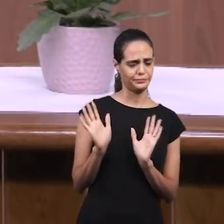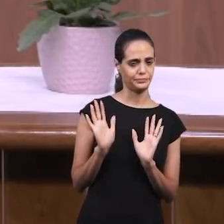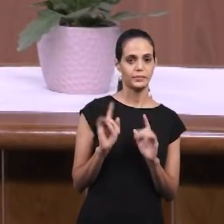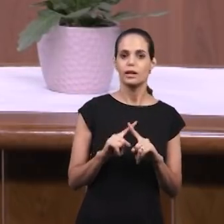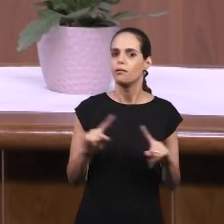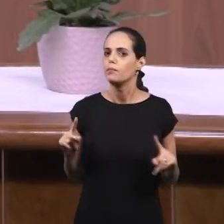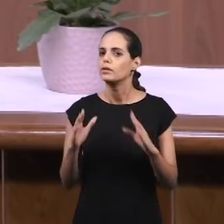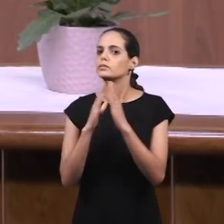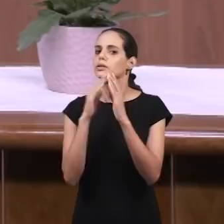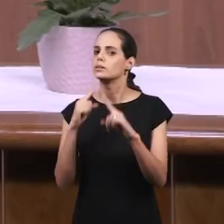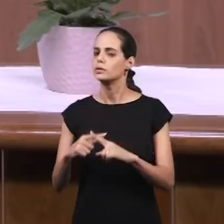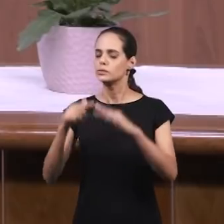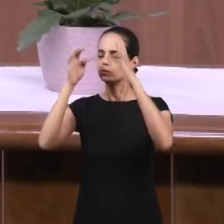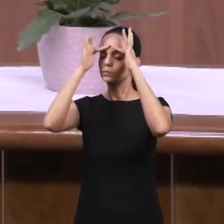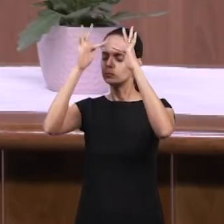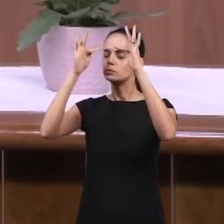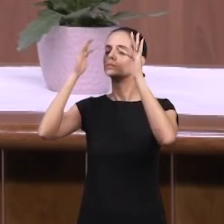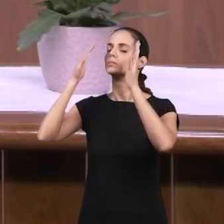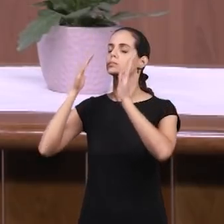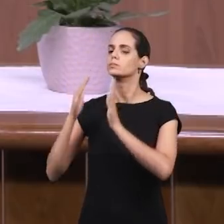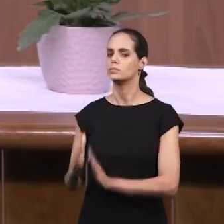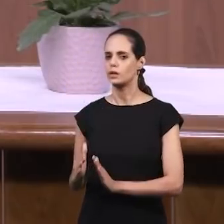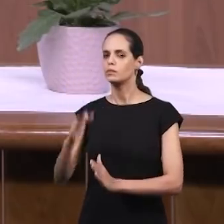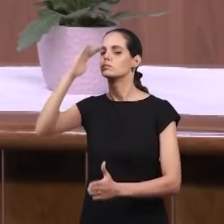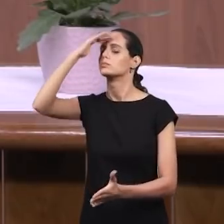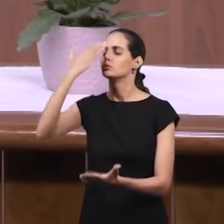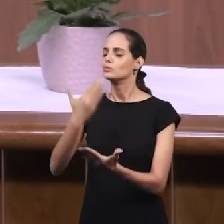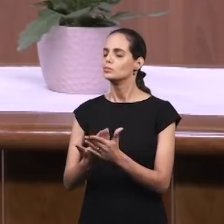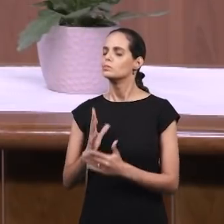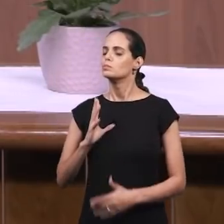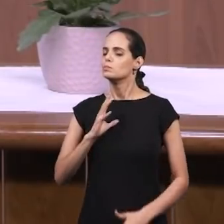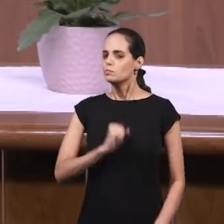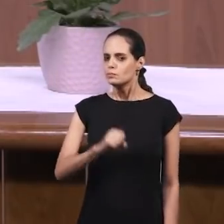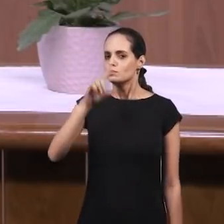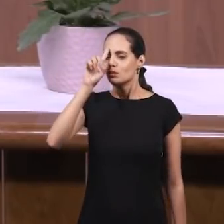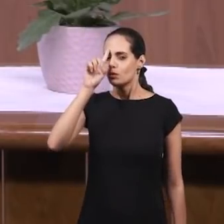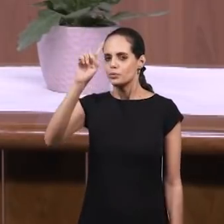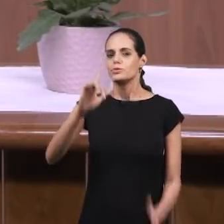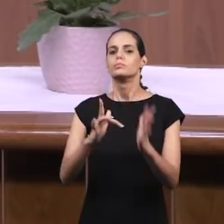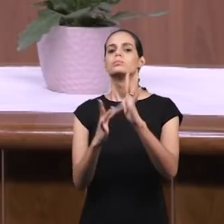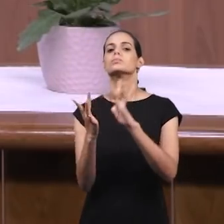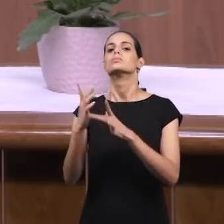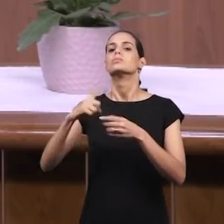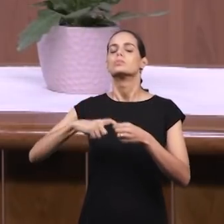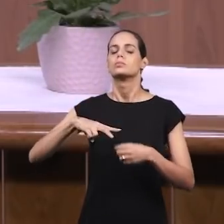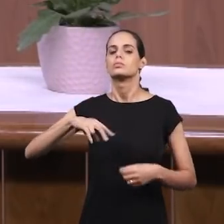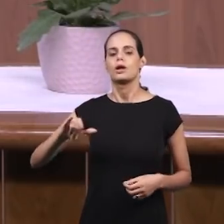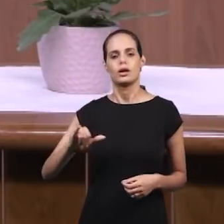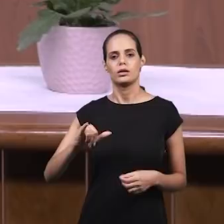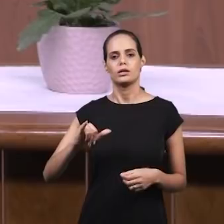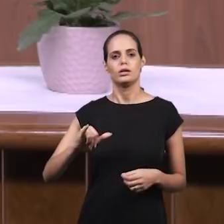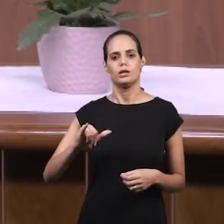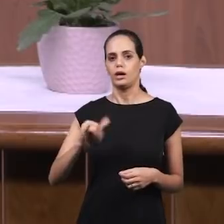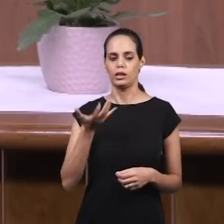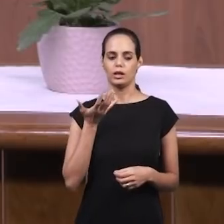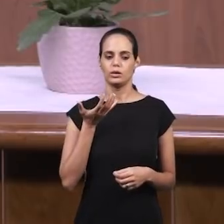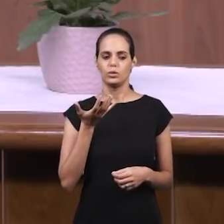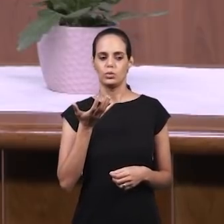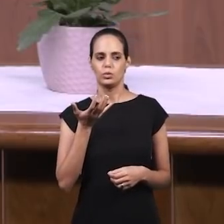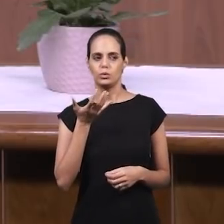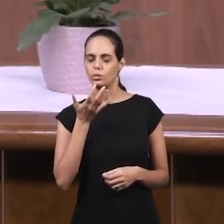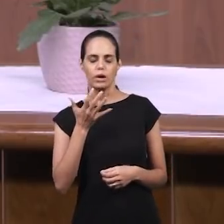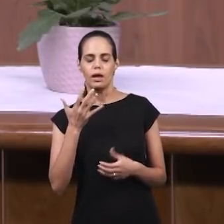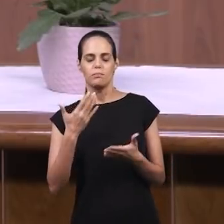igreja fiel, ela não só acredita, como ela ama esse dia, e como ela não quer perder esse dia, ela